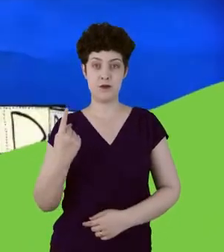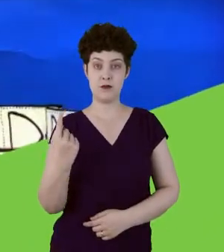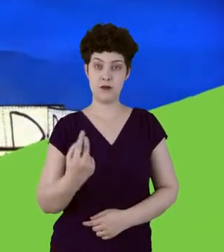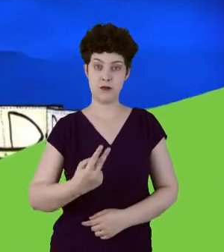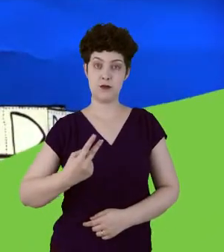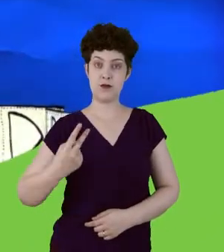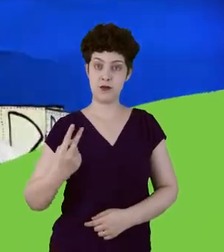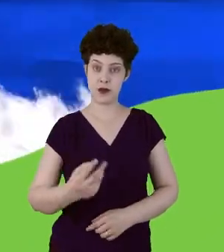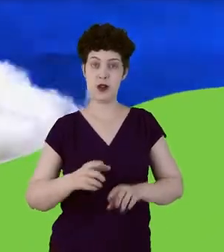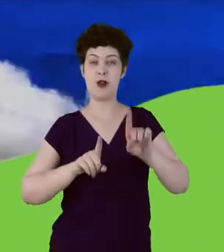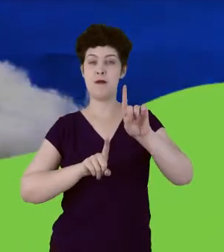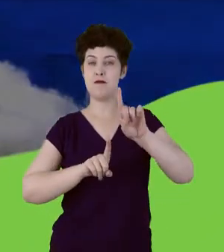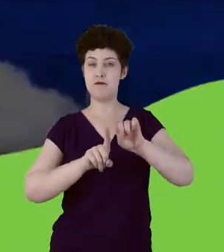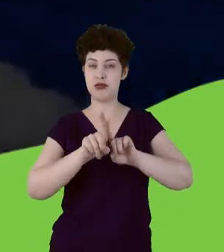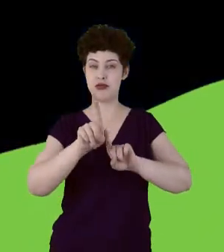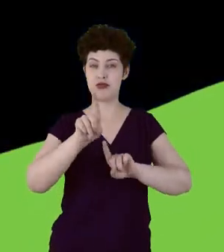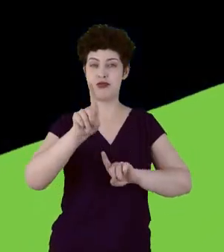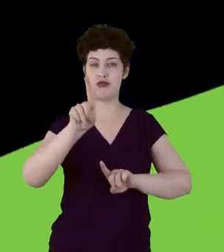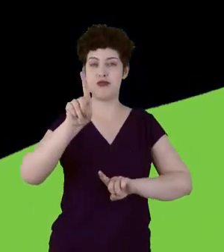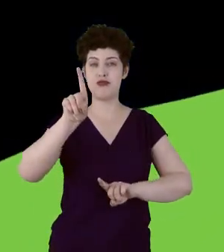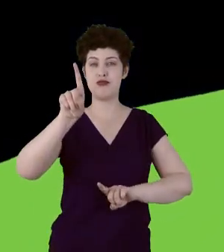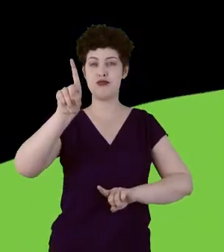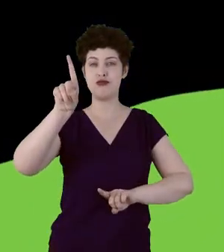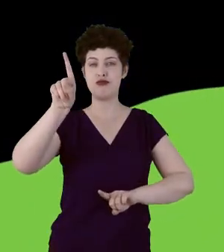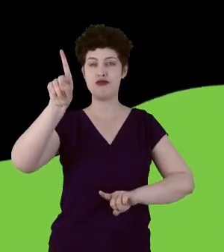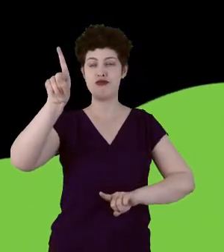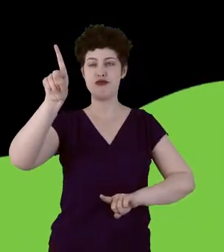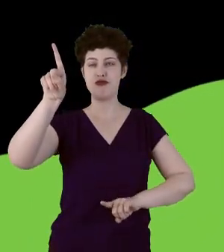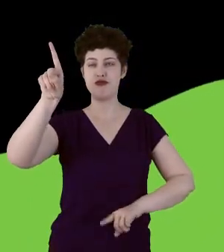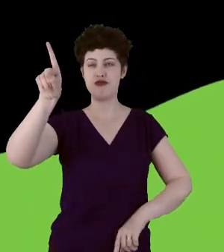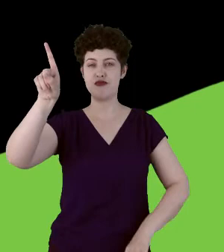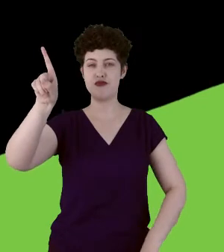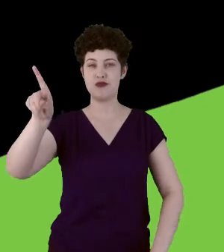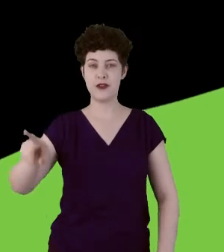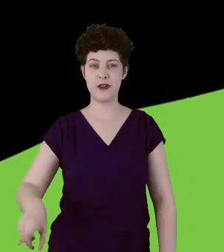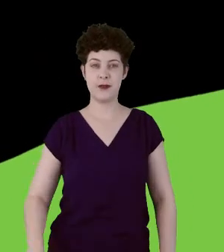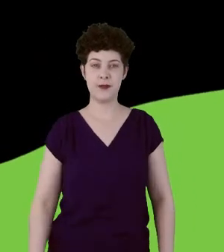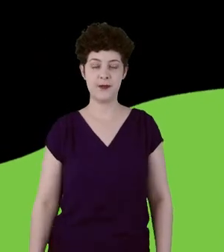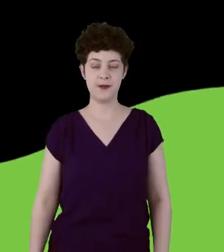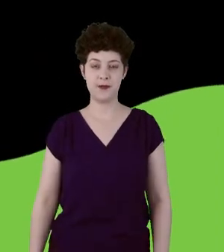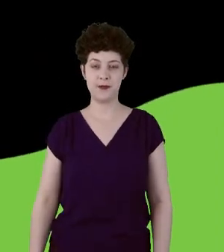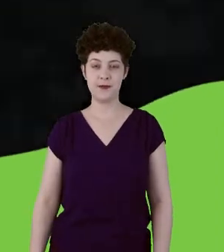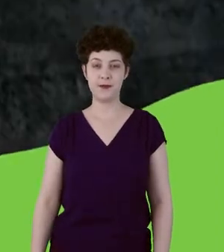2, 1, 0, lift off. Lift off. 30 minutos after the